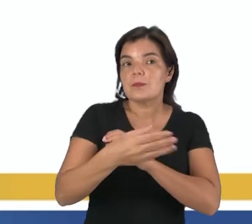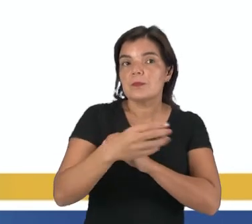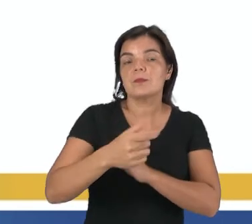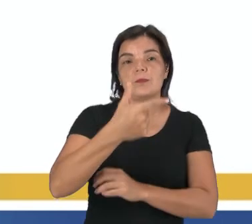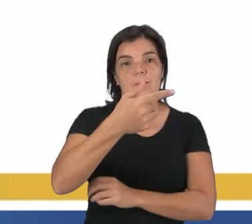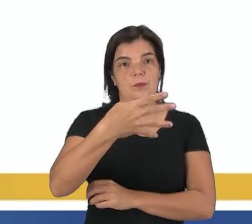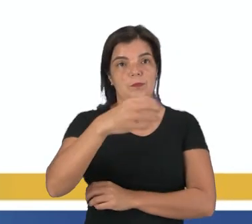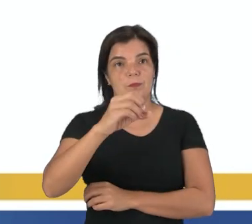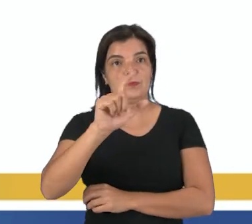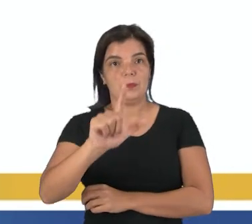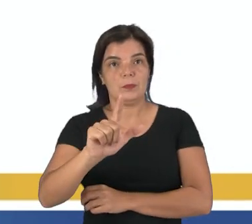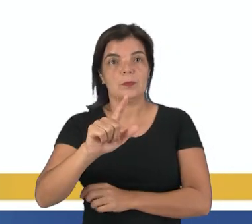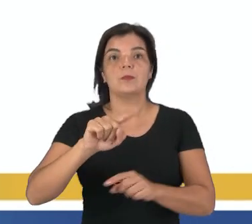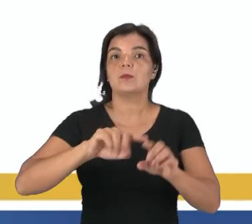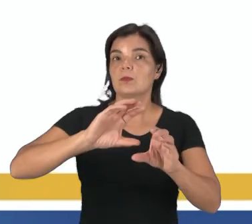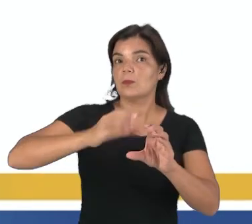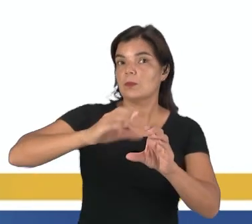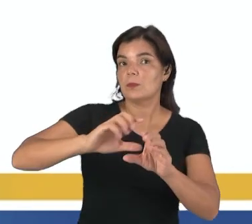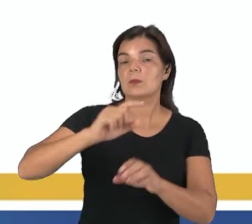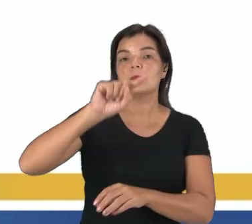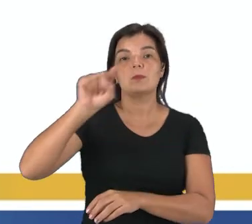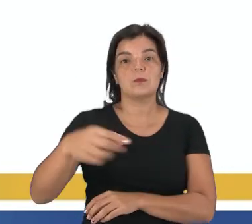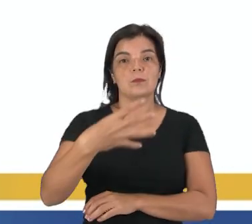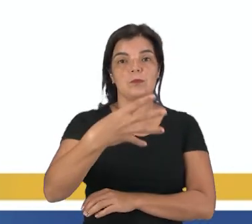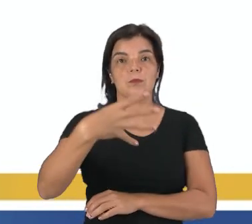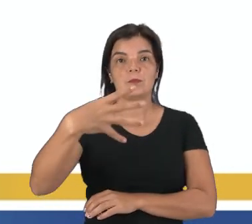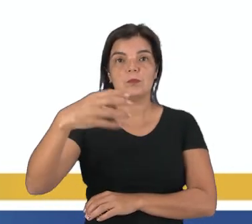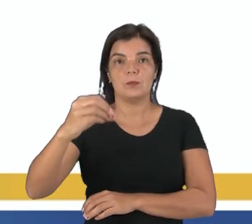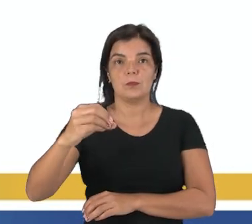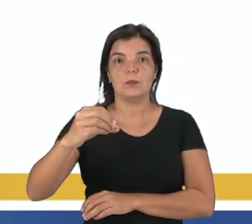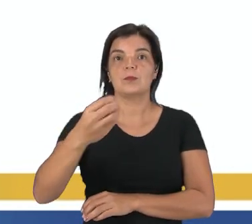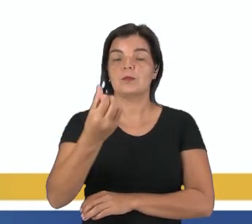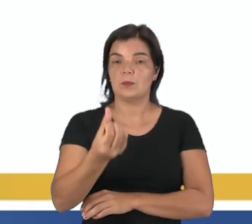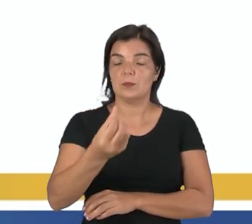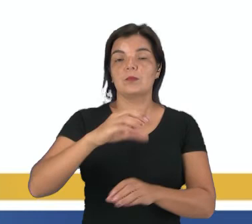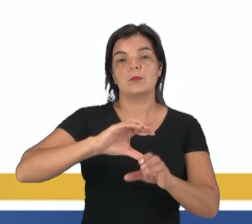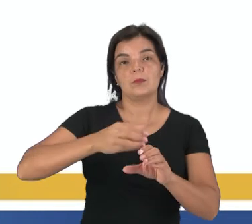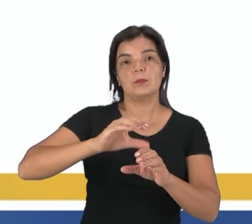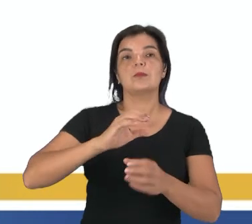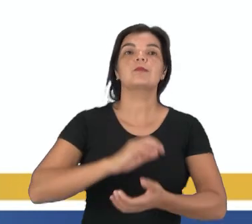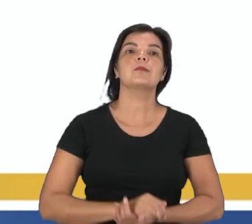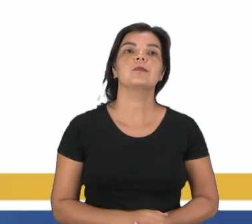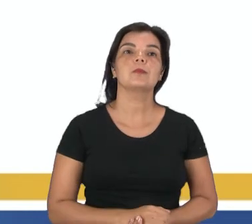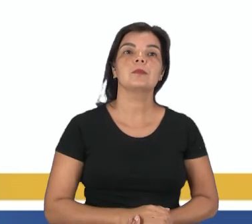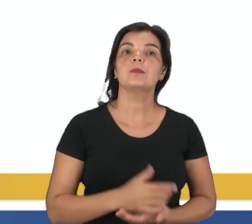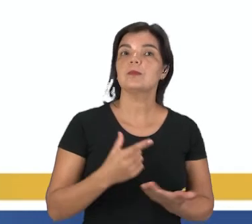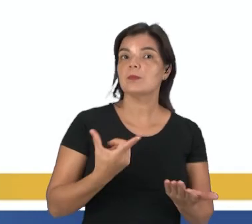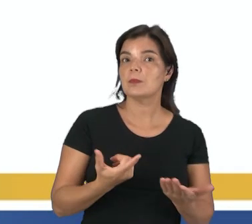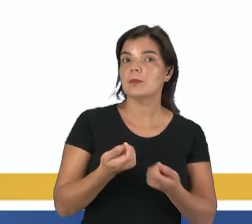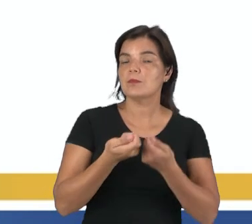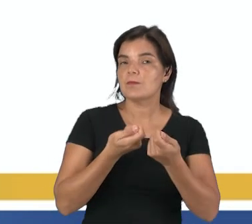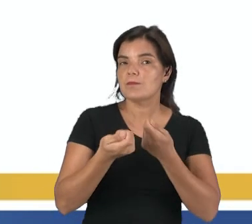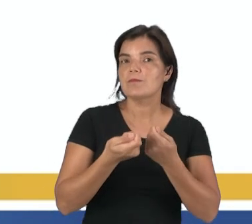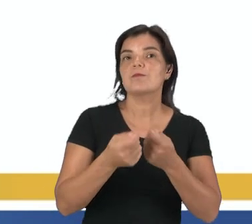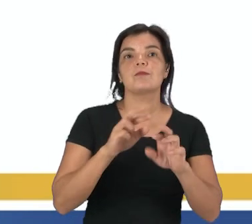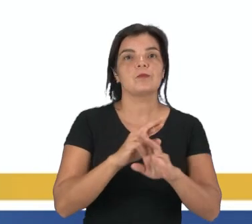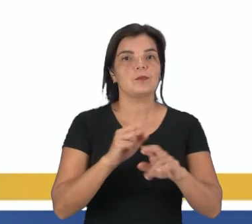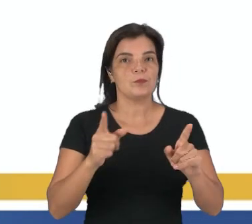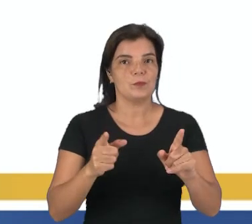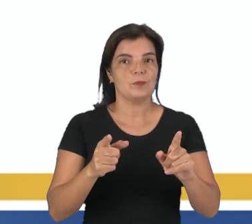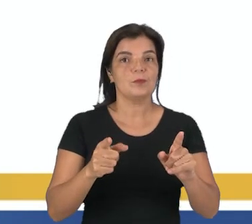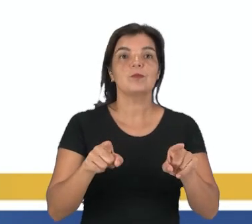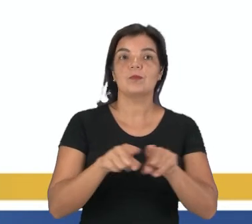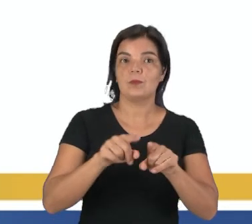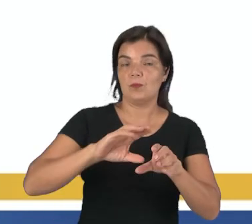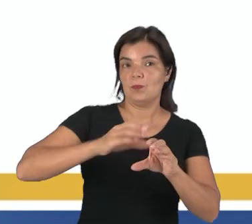novas gastam 240 litros por torneira e 1.440 litros por 6 torneiras. Temos que a economia é a diferença